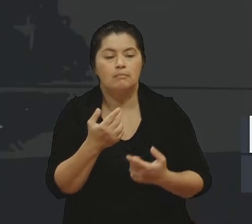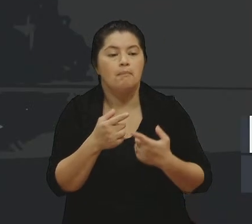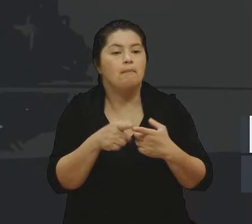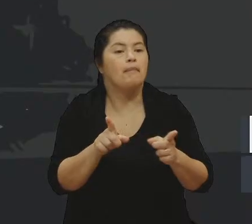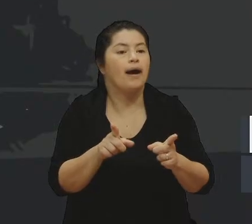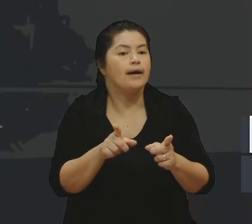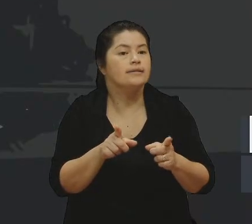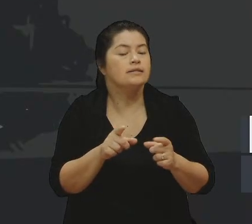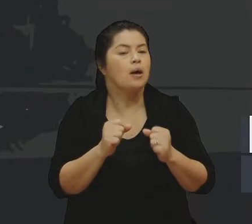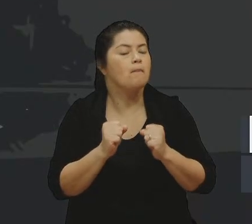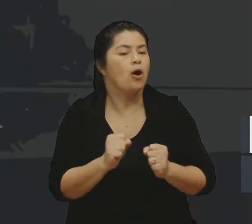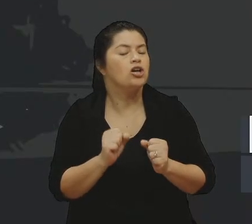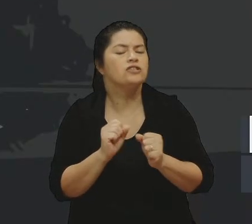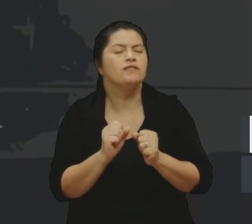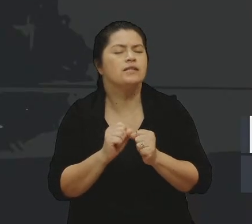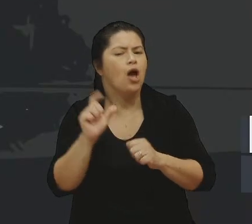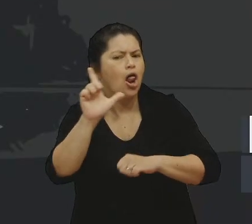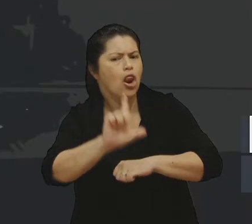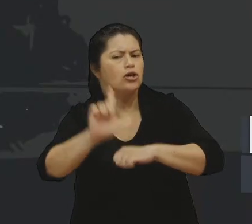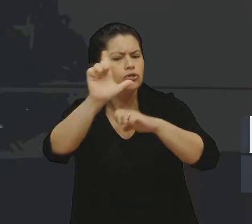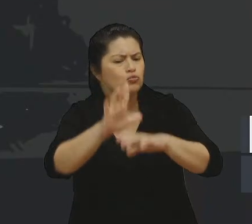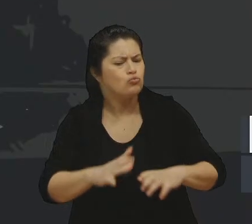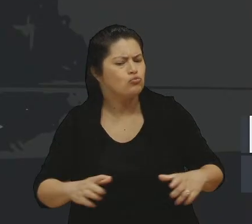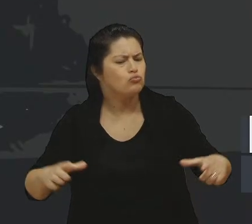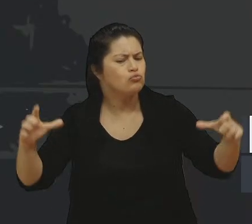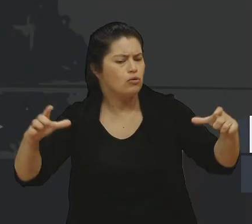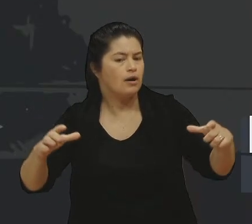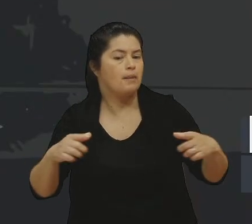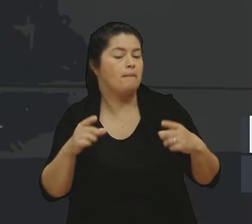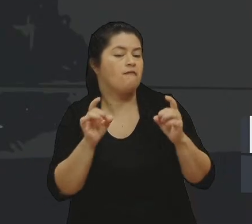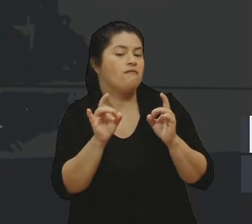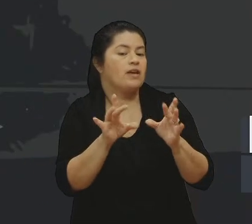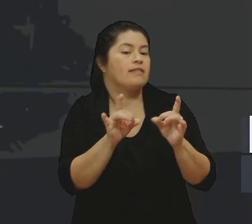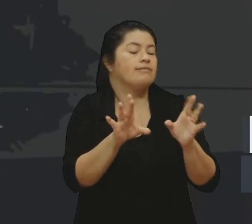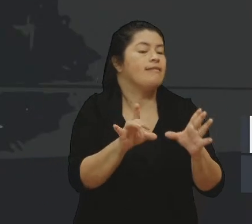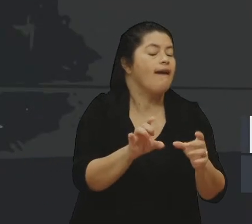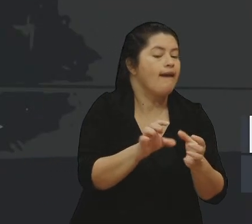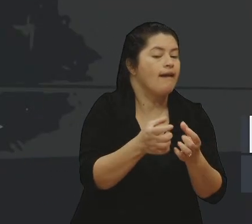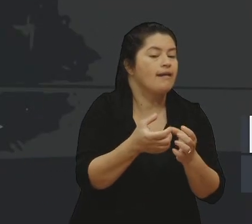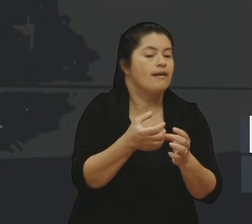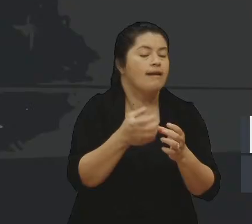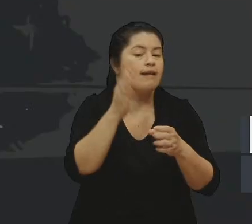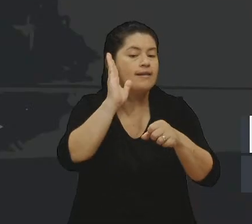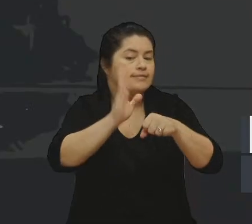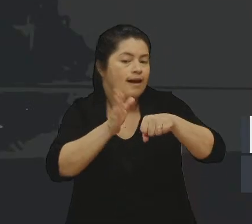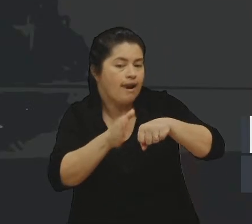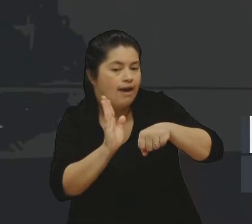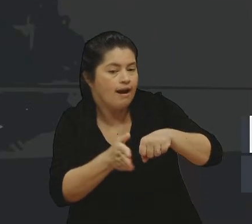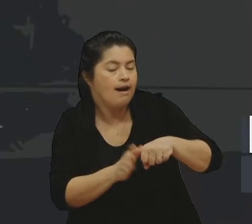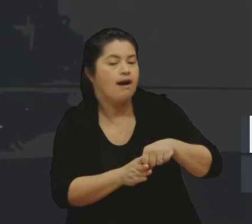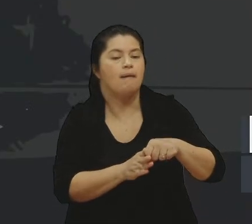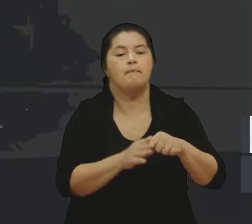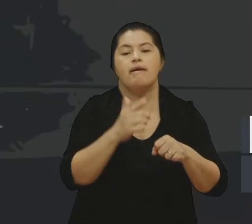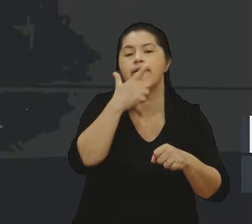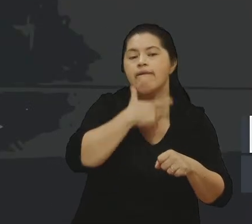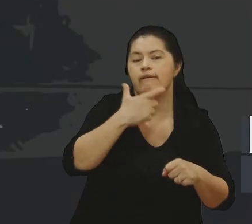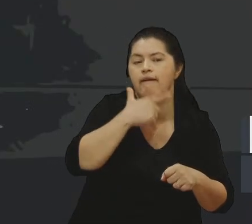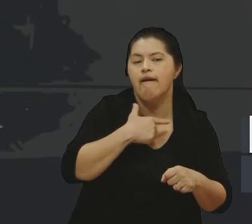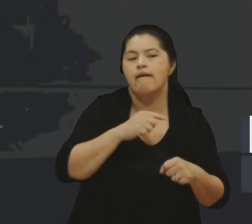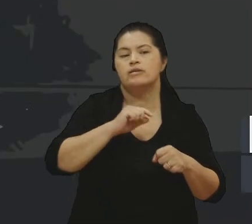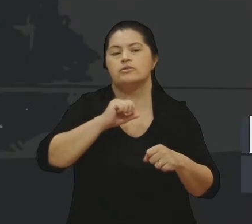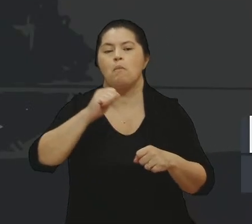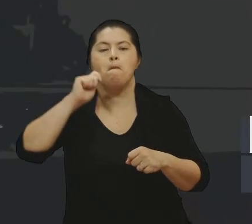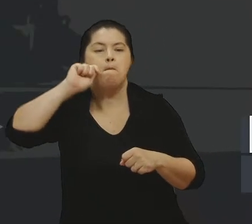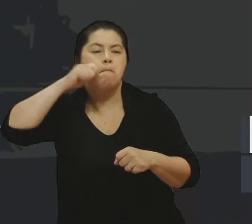grande empório, na verdade. E ter produtos saudáveis, mas vender lá pão, salame, queijo. Poderia ou não poderia? Poderia. Mas